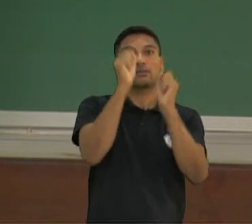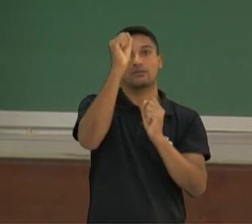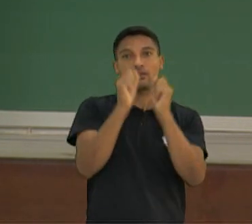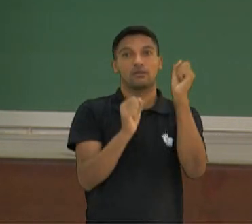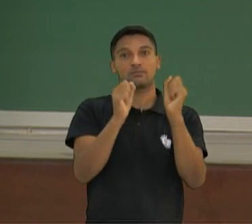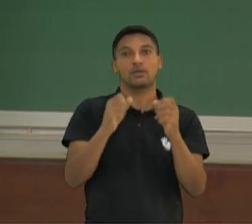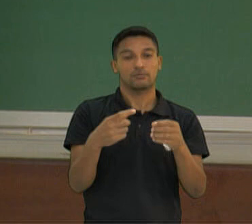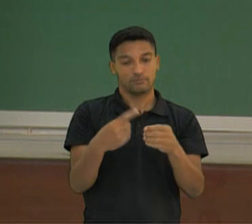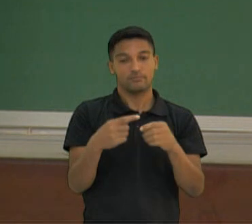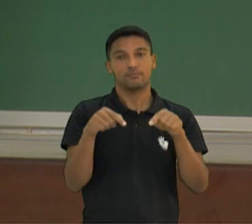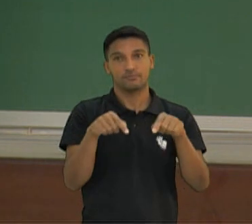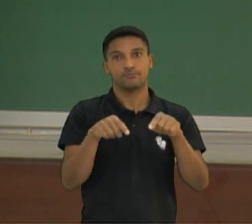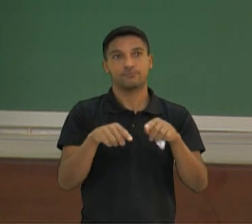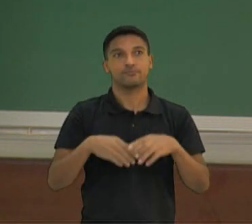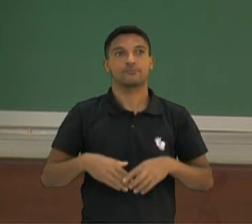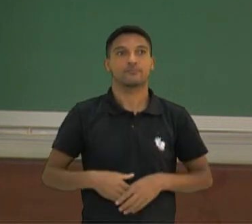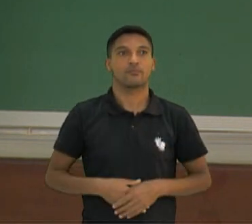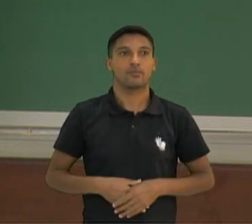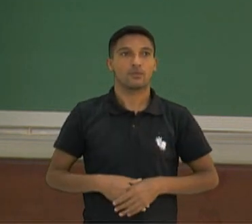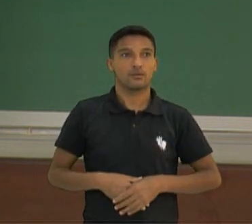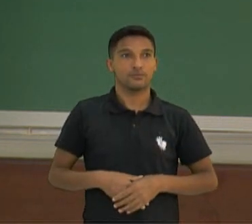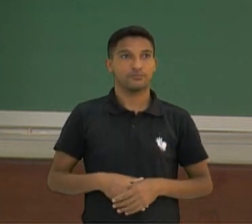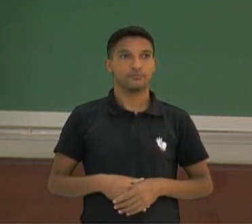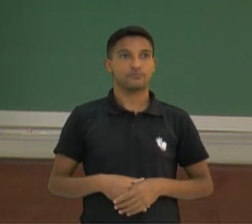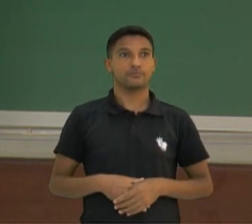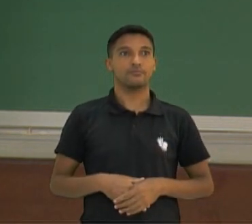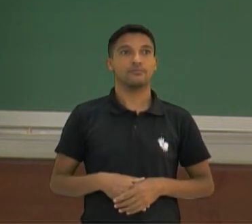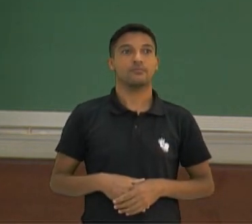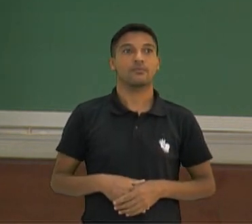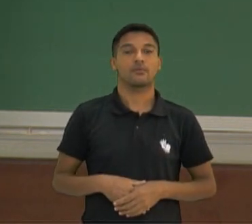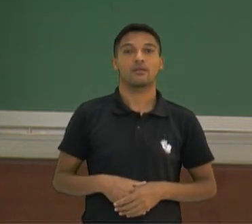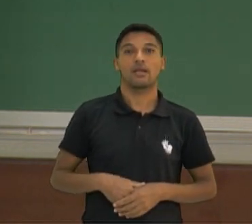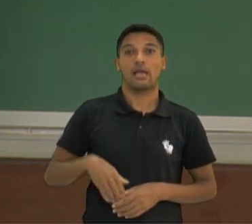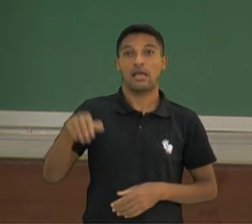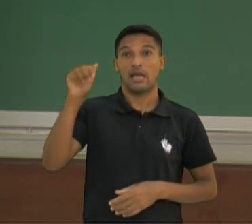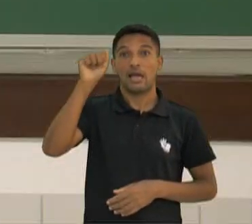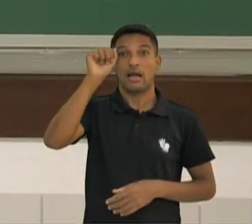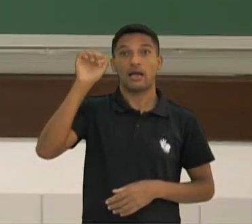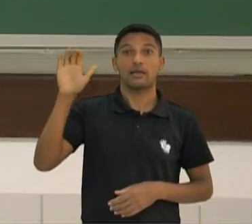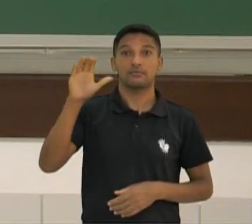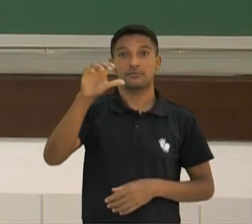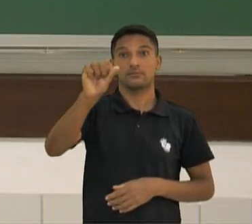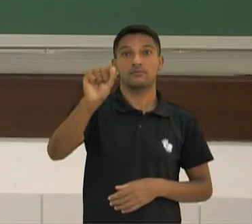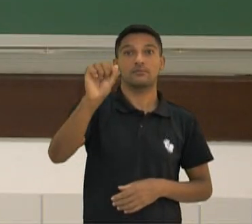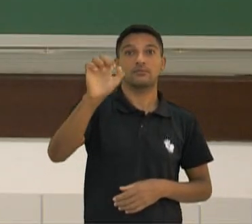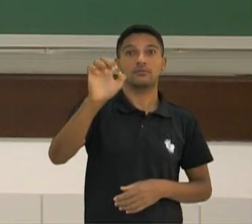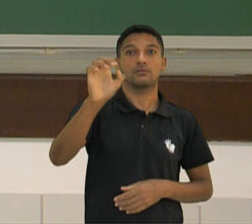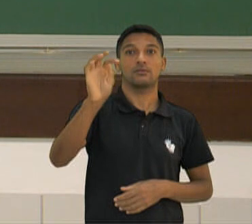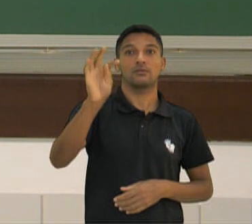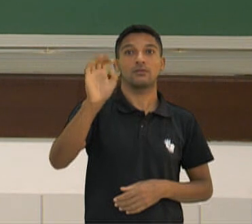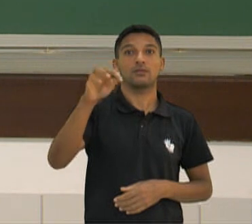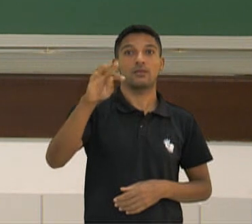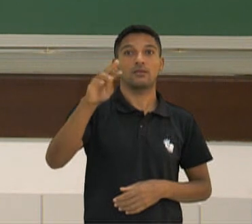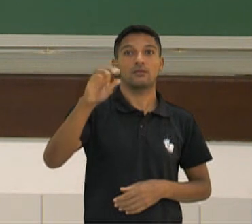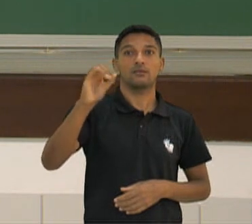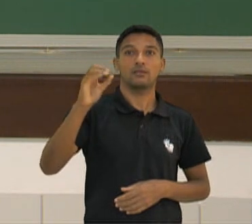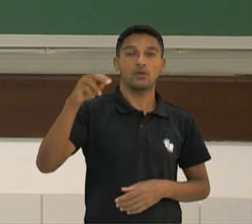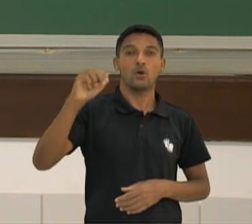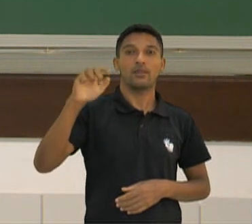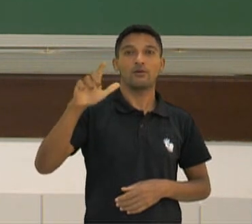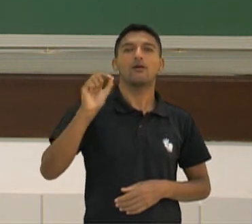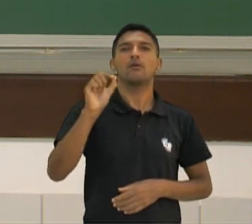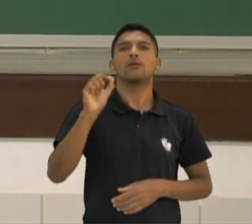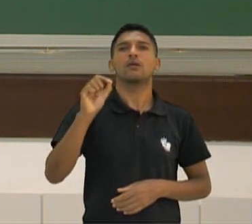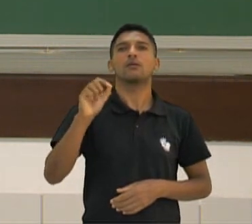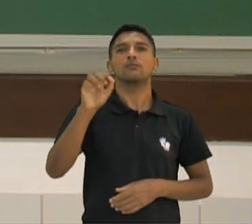urbanas, que é o nosso tema aí. Então vamos para a Ásia Setentrional, que é mais conhecida como a Rússia